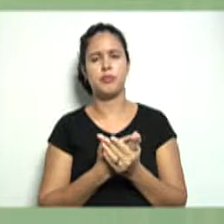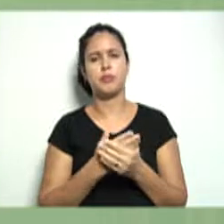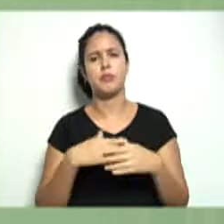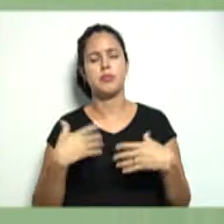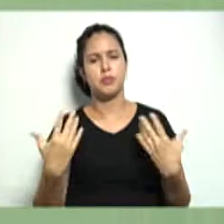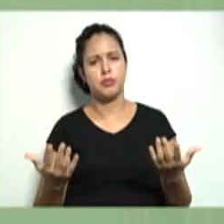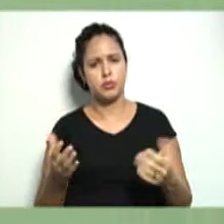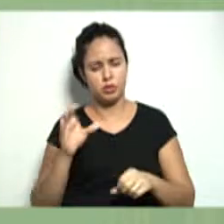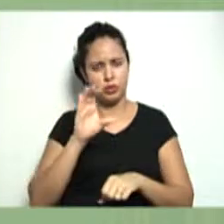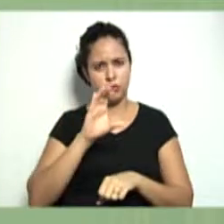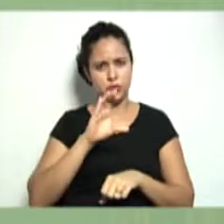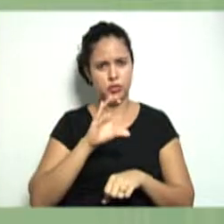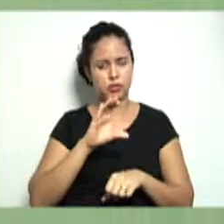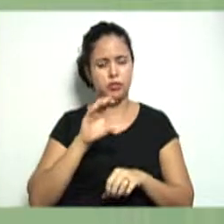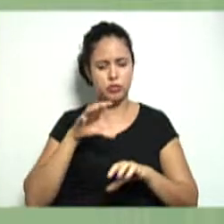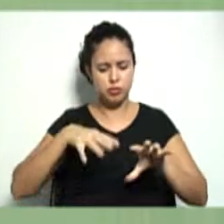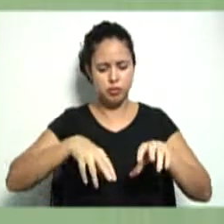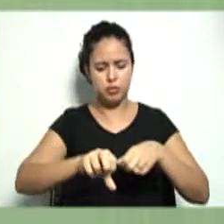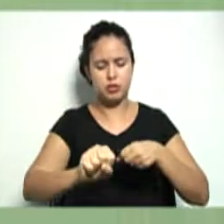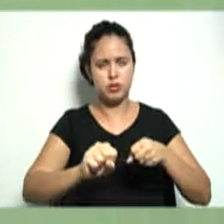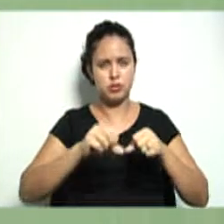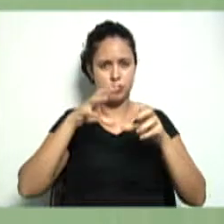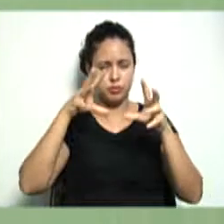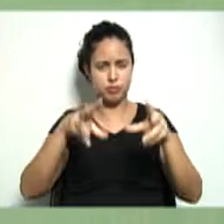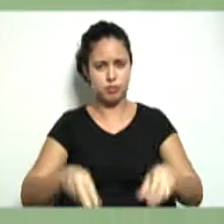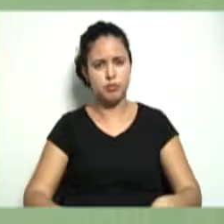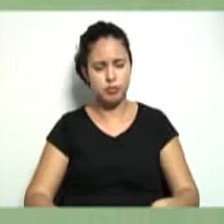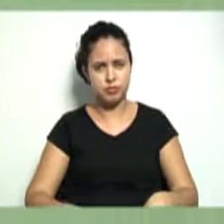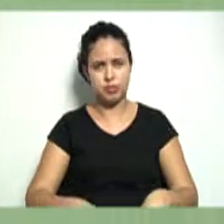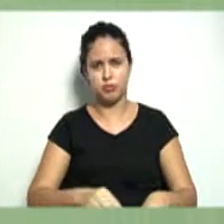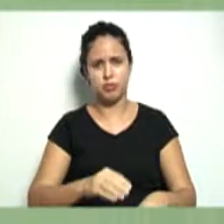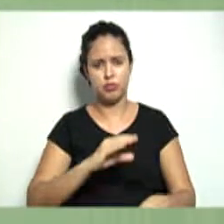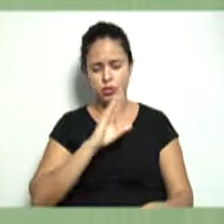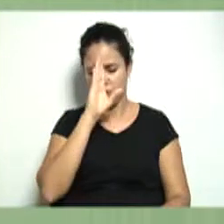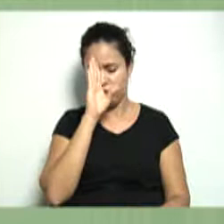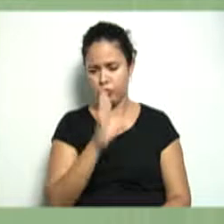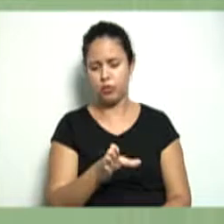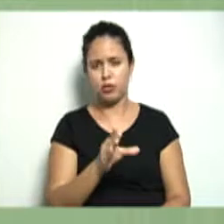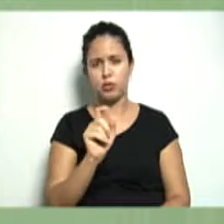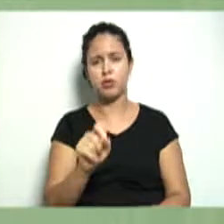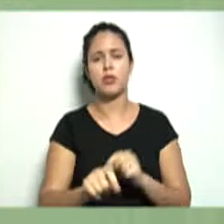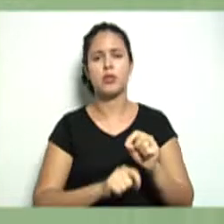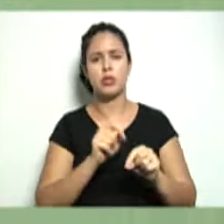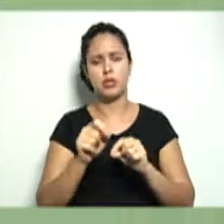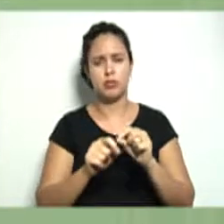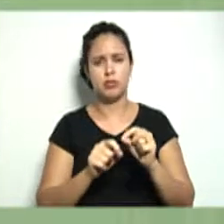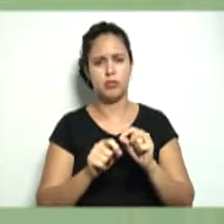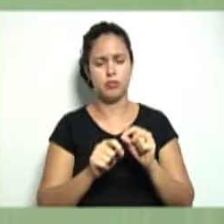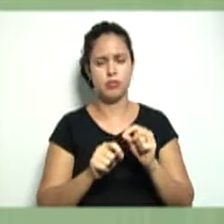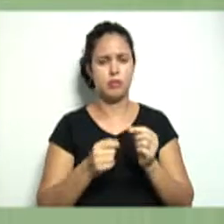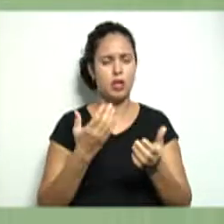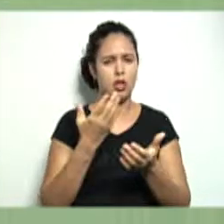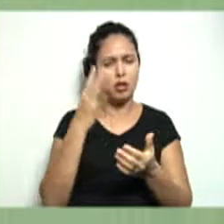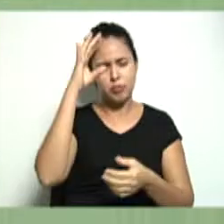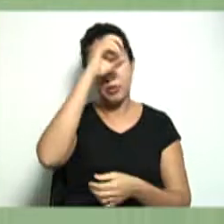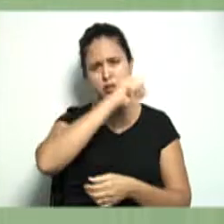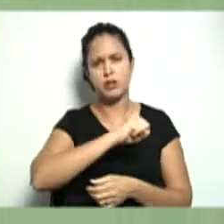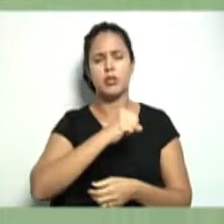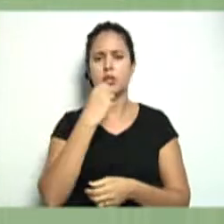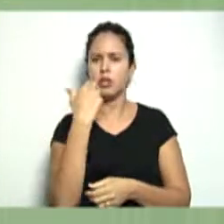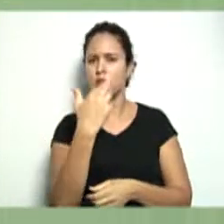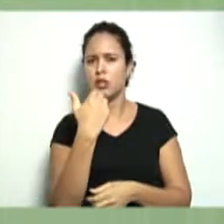de formação geral, que não era profissional, enfatizava as qualificações intelectuais gerais de